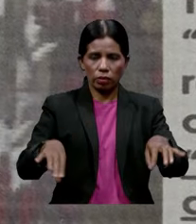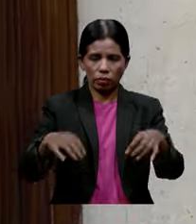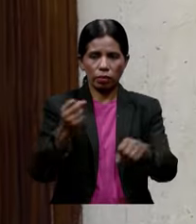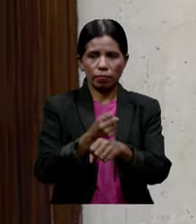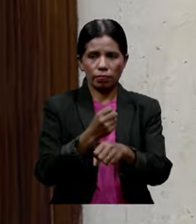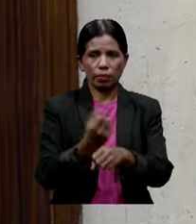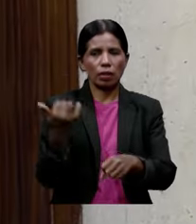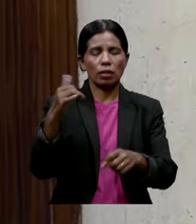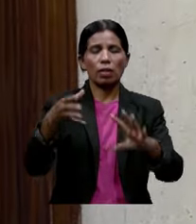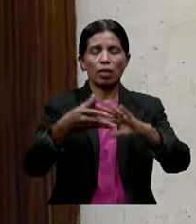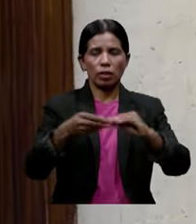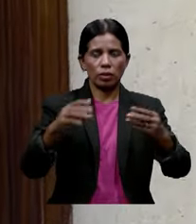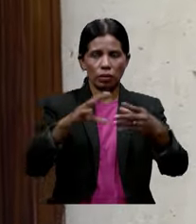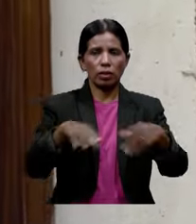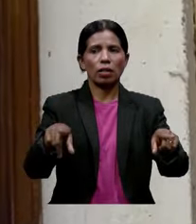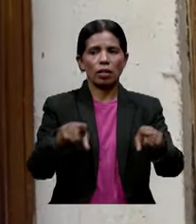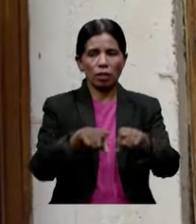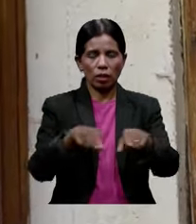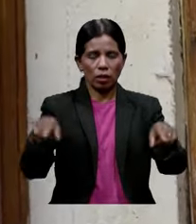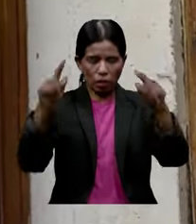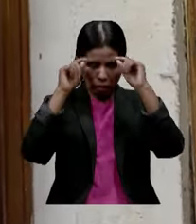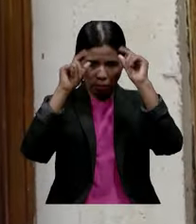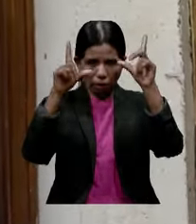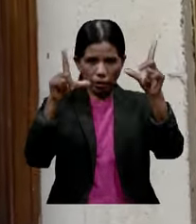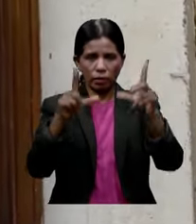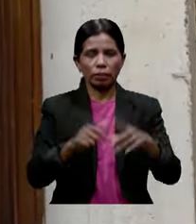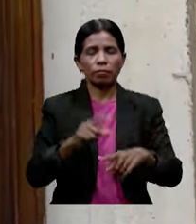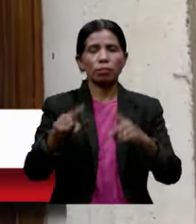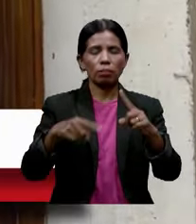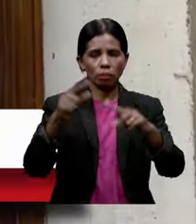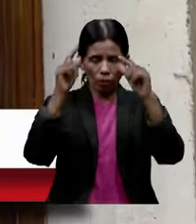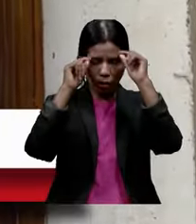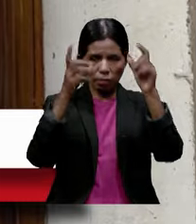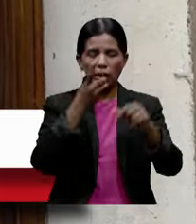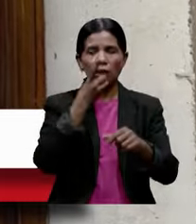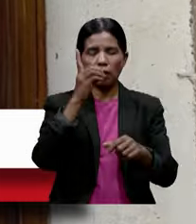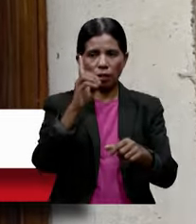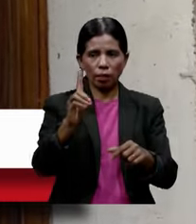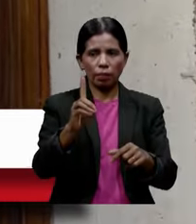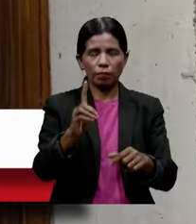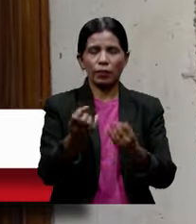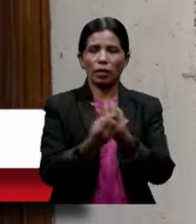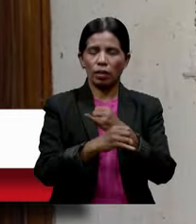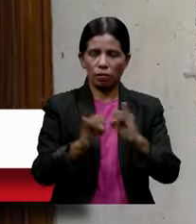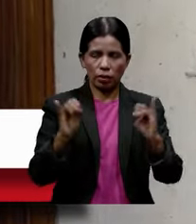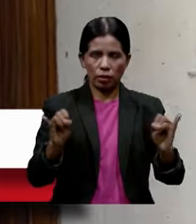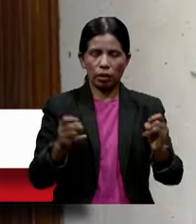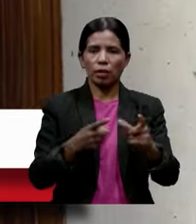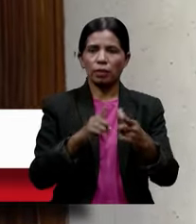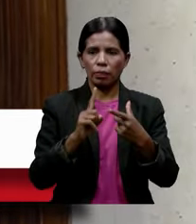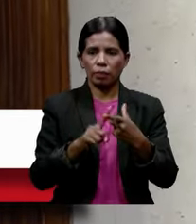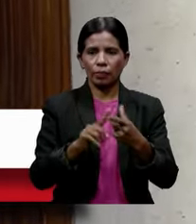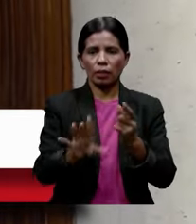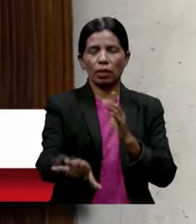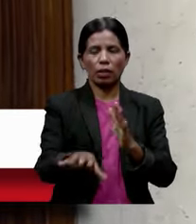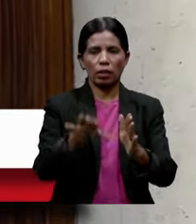nini a história, anessamos o contexto Timor-Leste ninian, vai hira Timor declara tininha a independência, depois reta